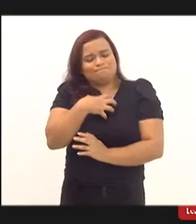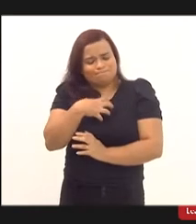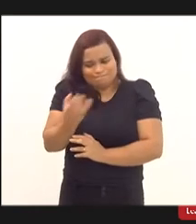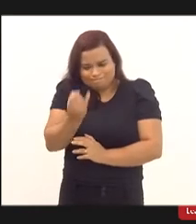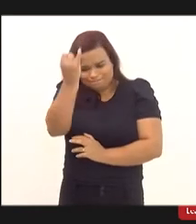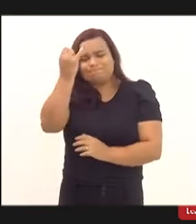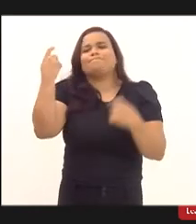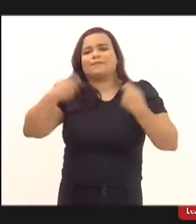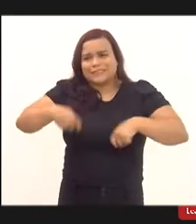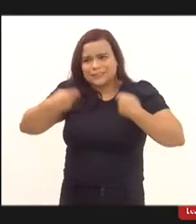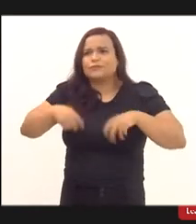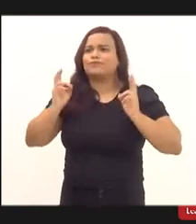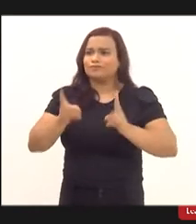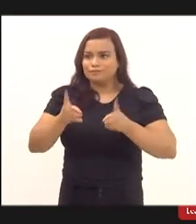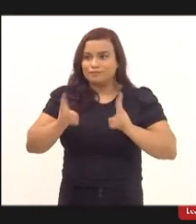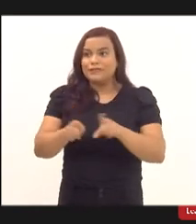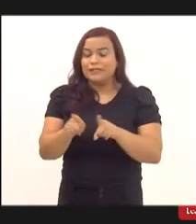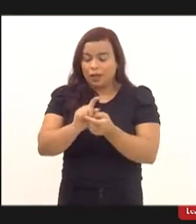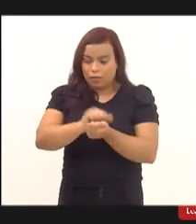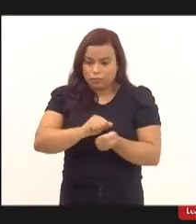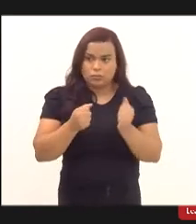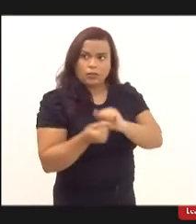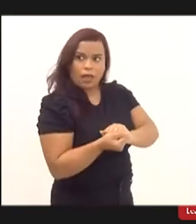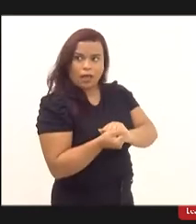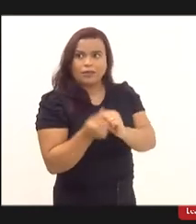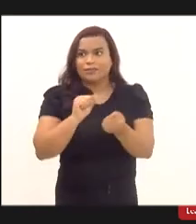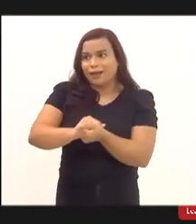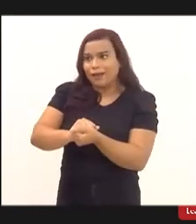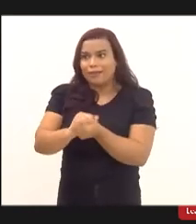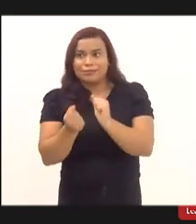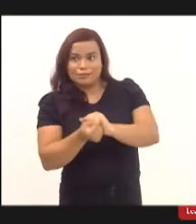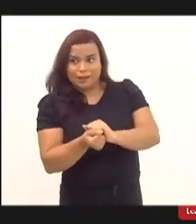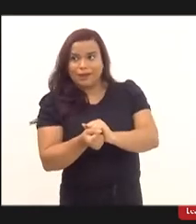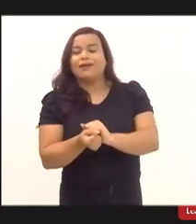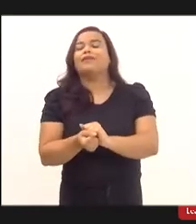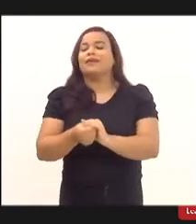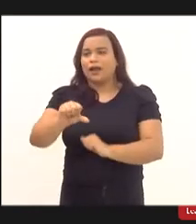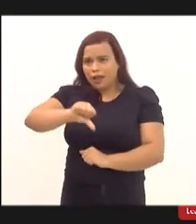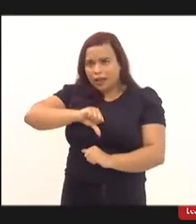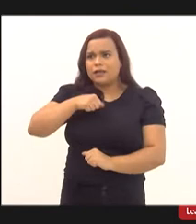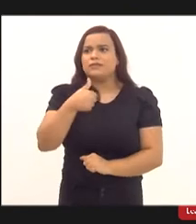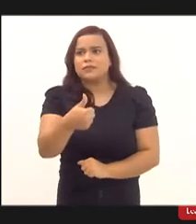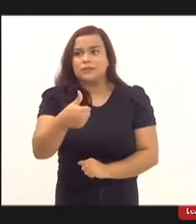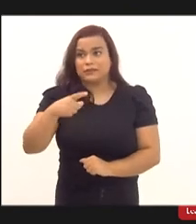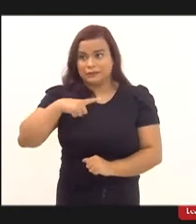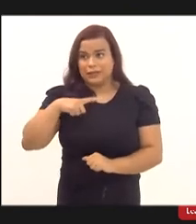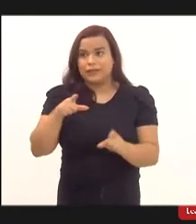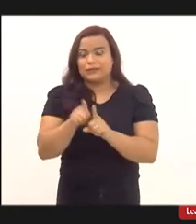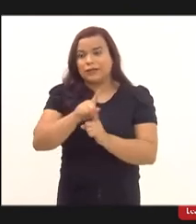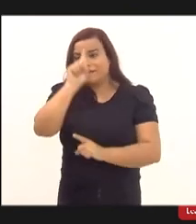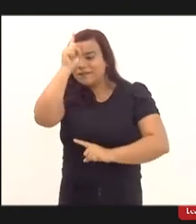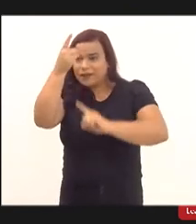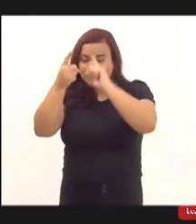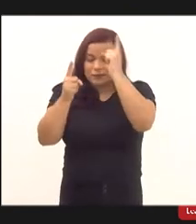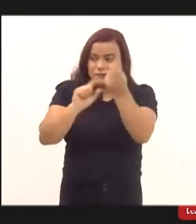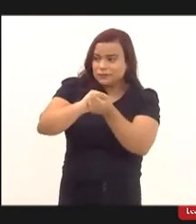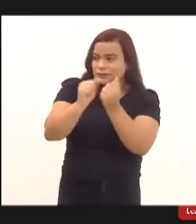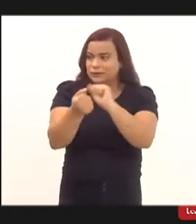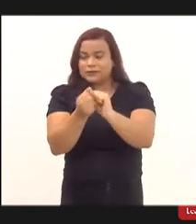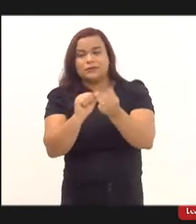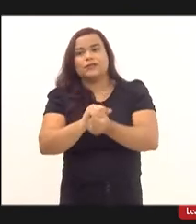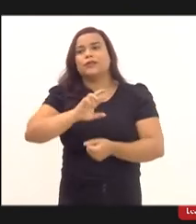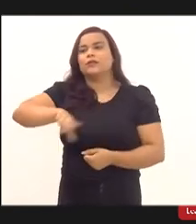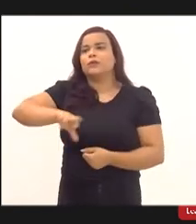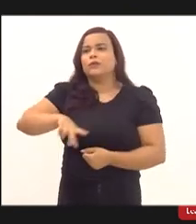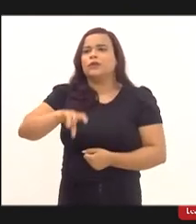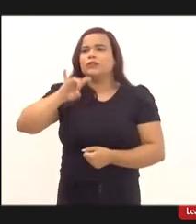adaptação resiliente e mesmo em reinvenção expandisse para além da antena